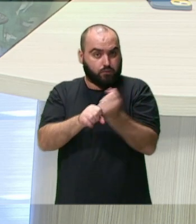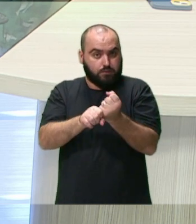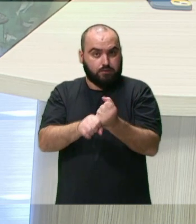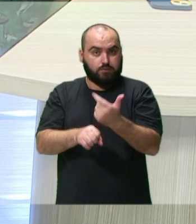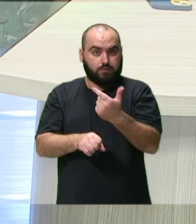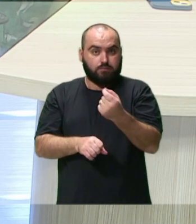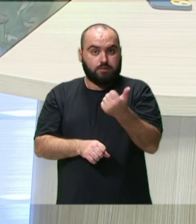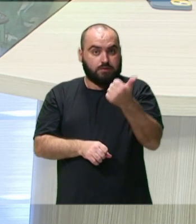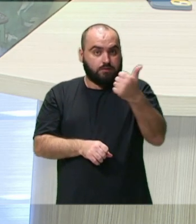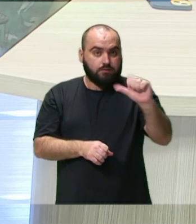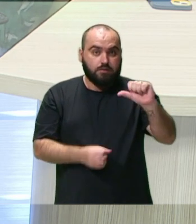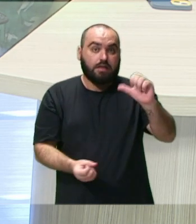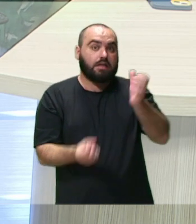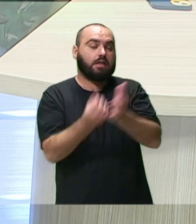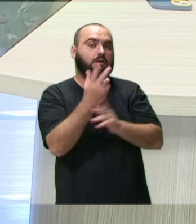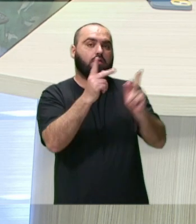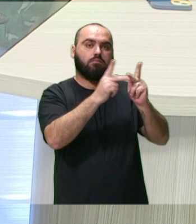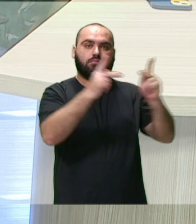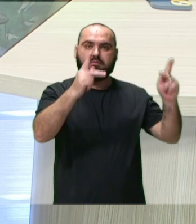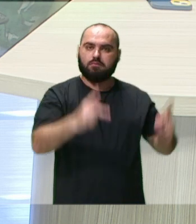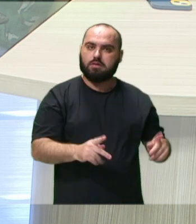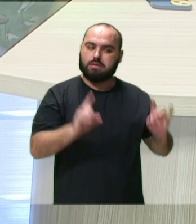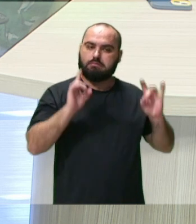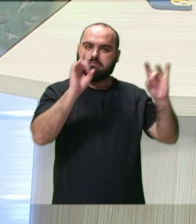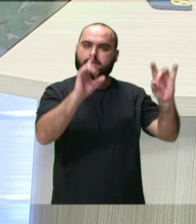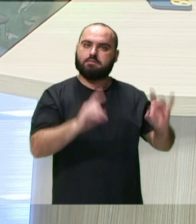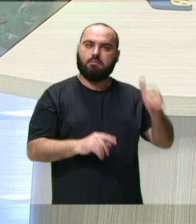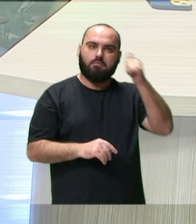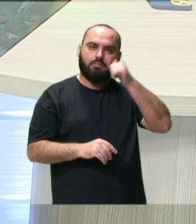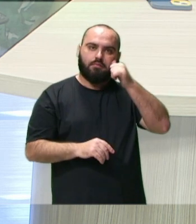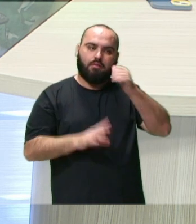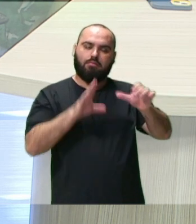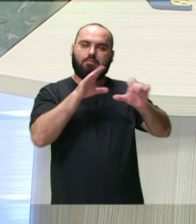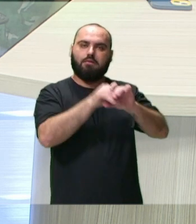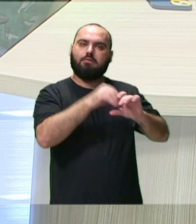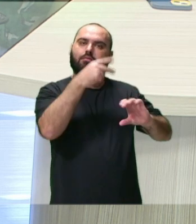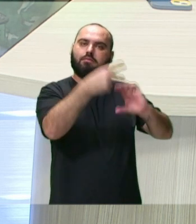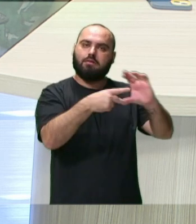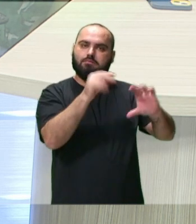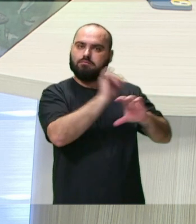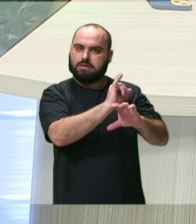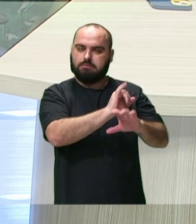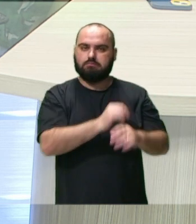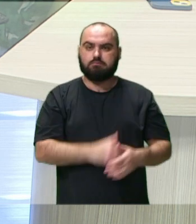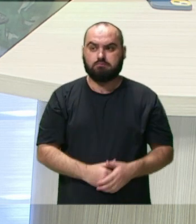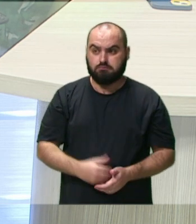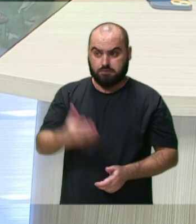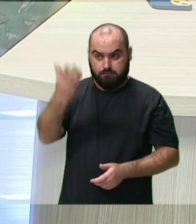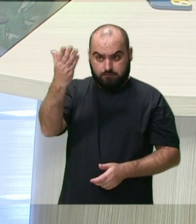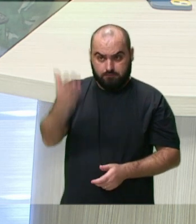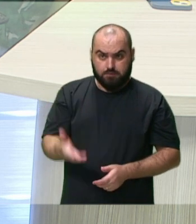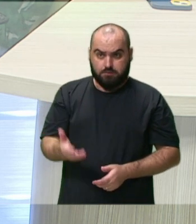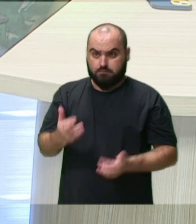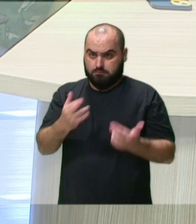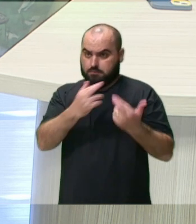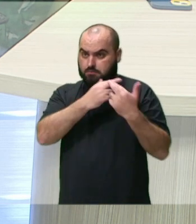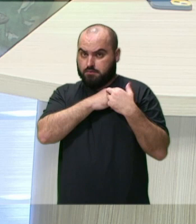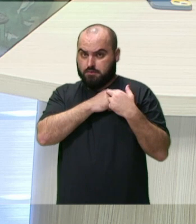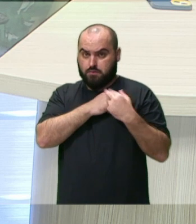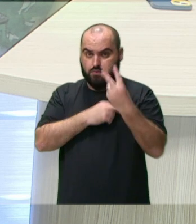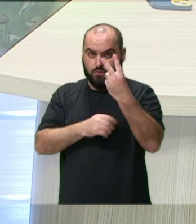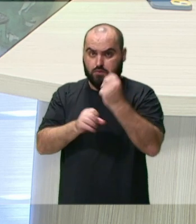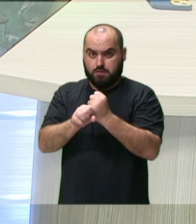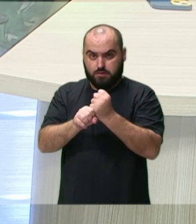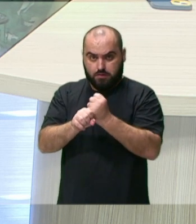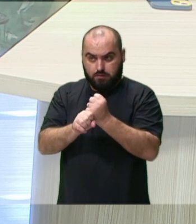Procuradoria Especial da Mulher aqui no âmbito da Câmara de Vereadores de Itajaí. A senhora que está à frente há 2 anos, agora renovados